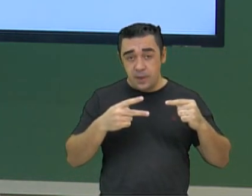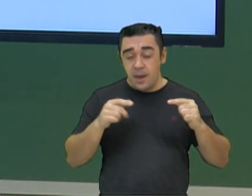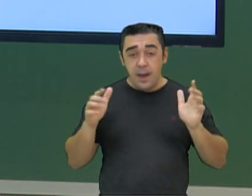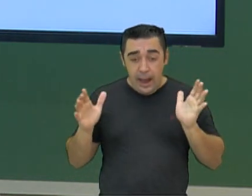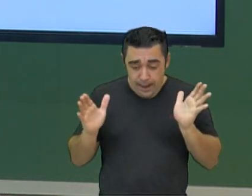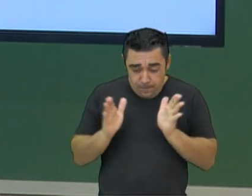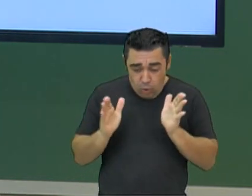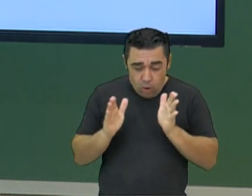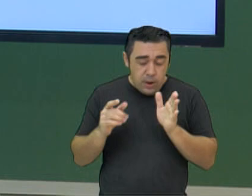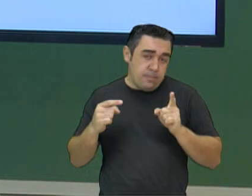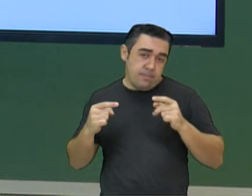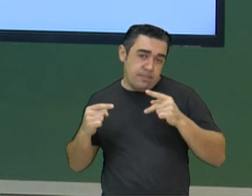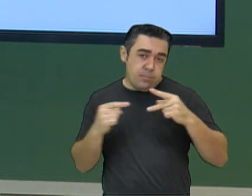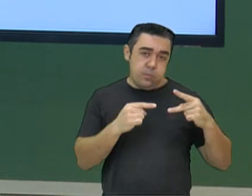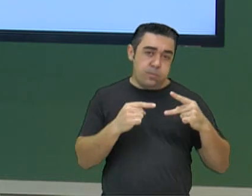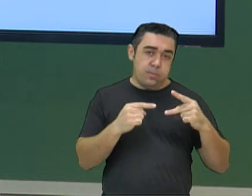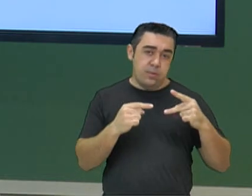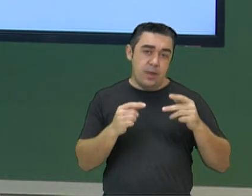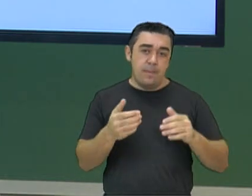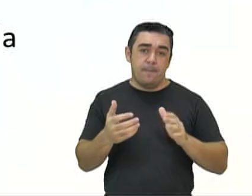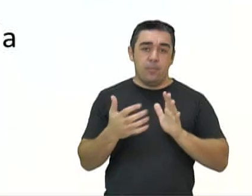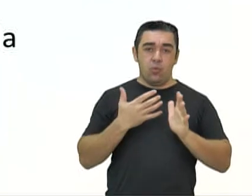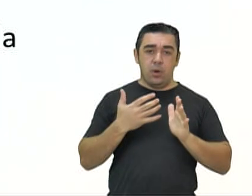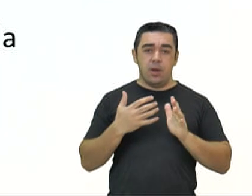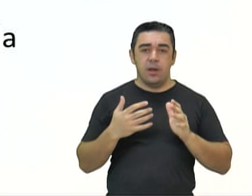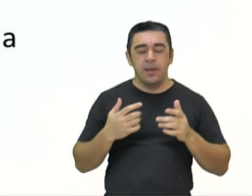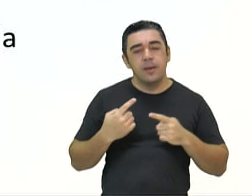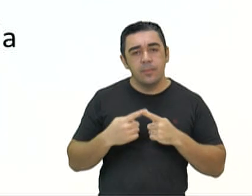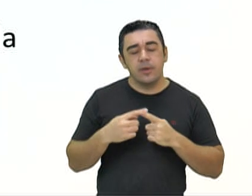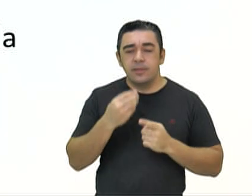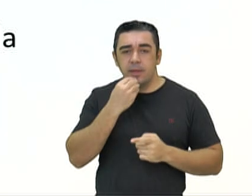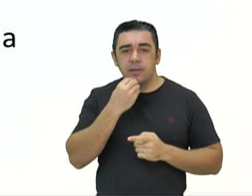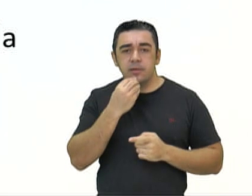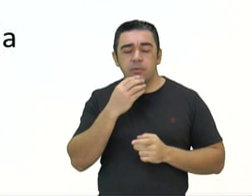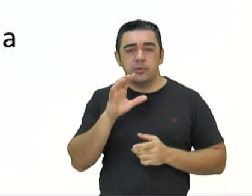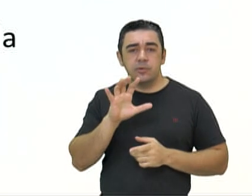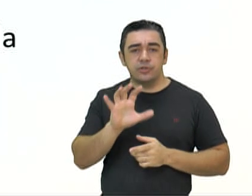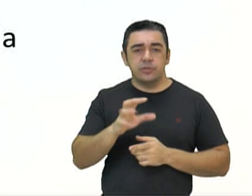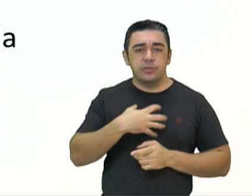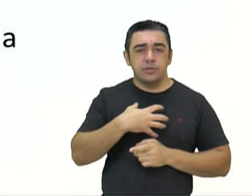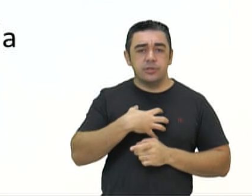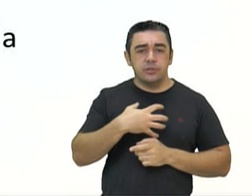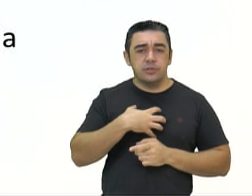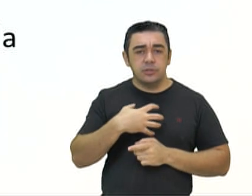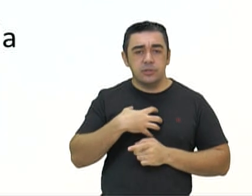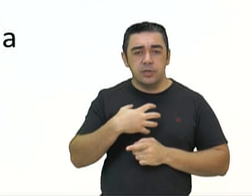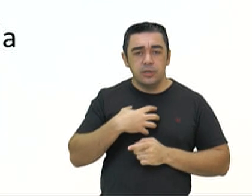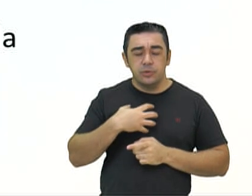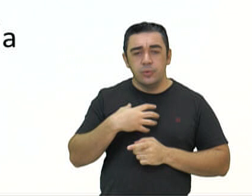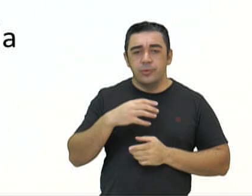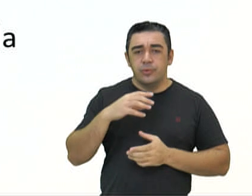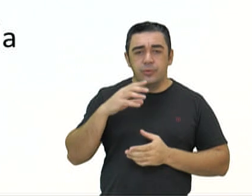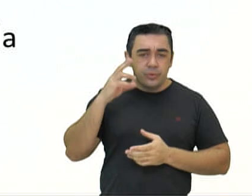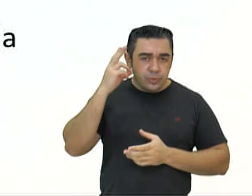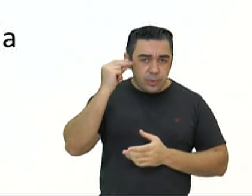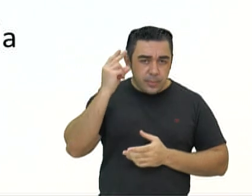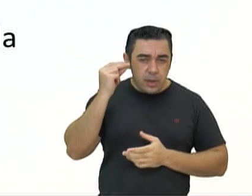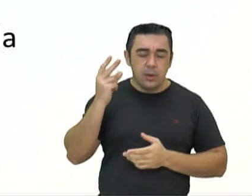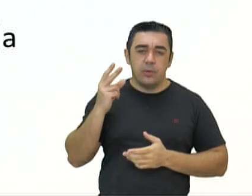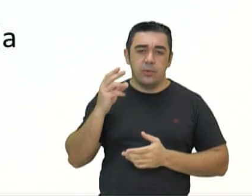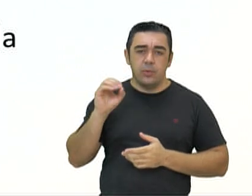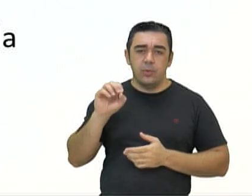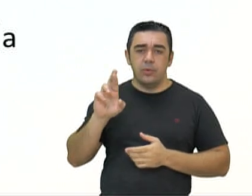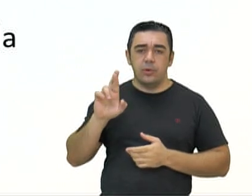certo, a pessoa para o sentido oposto, justamente para tentar voltar para a sua posição de origem, no caso, a